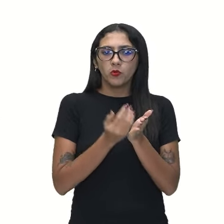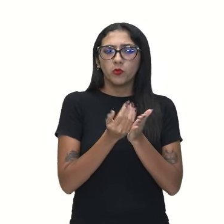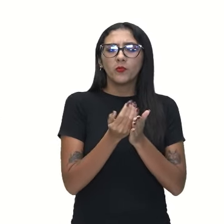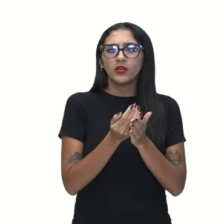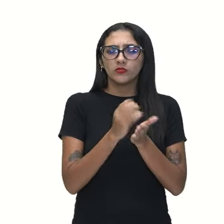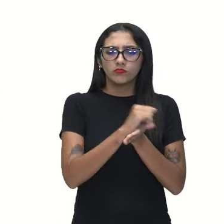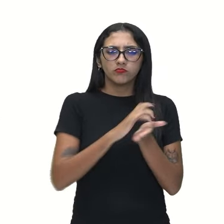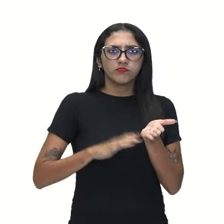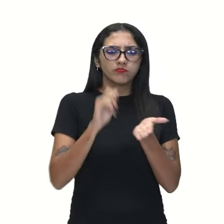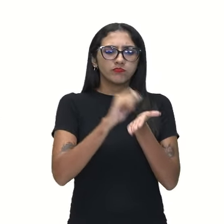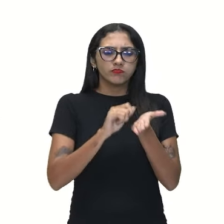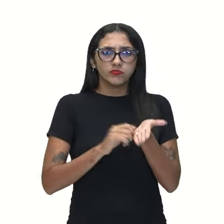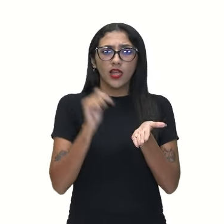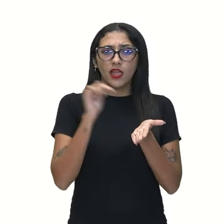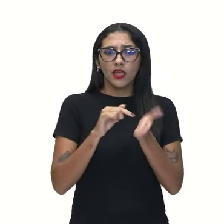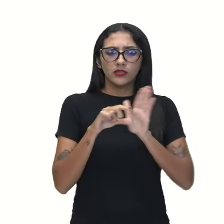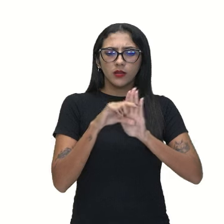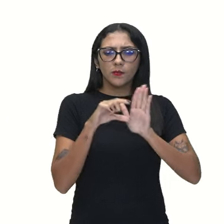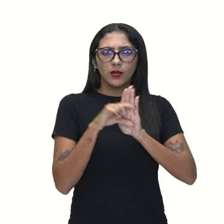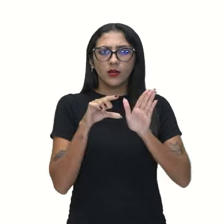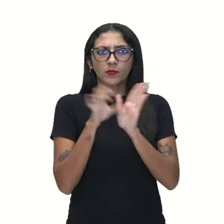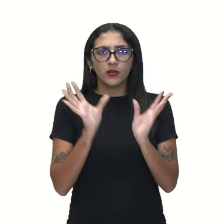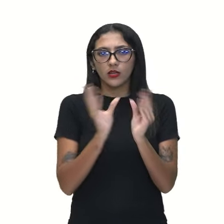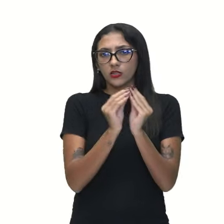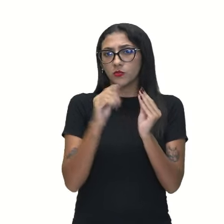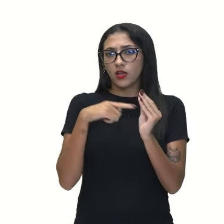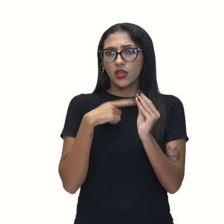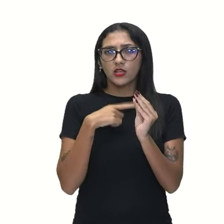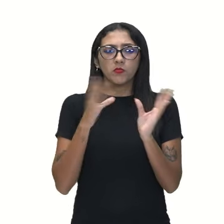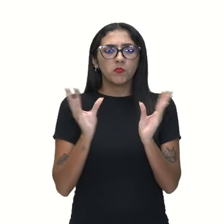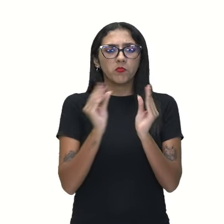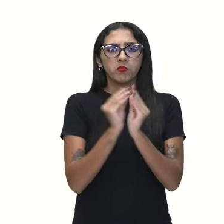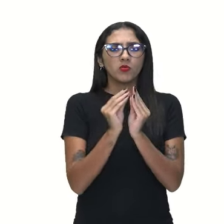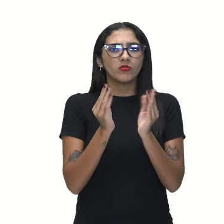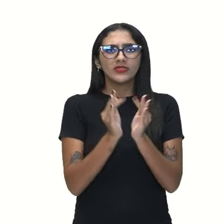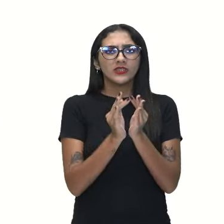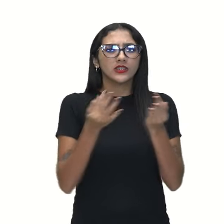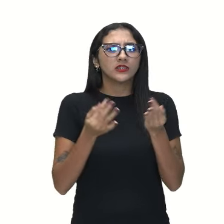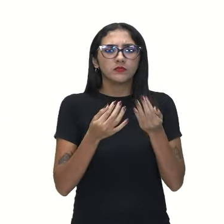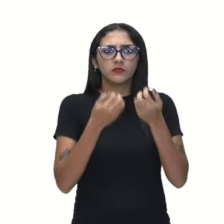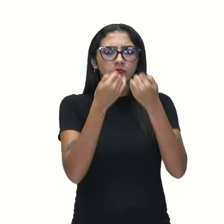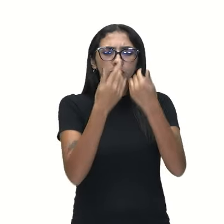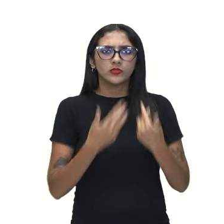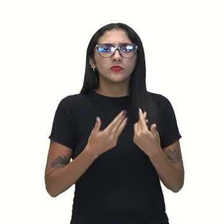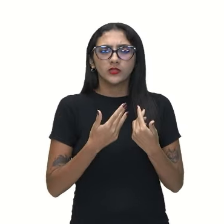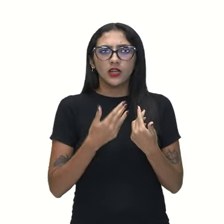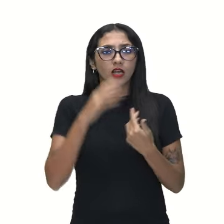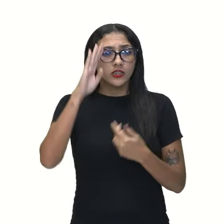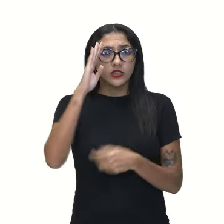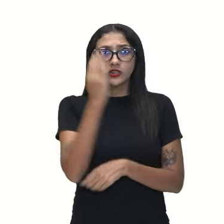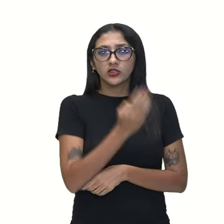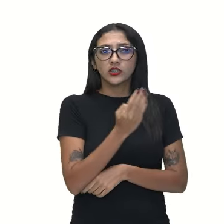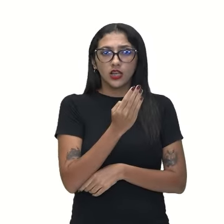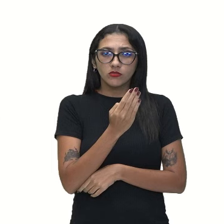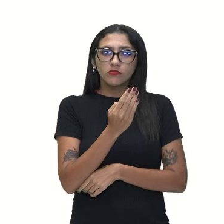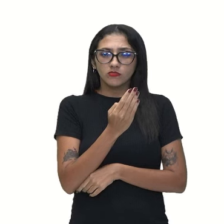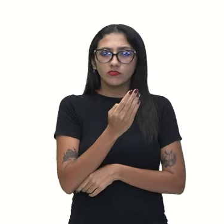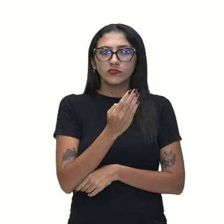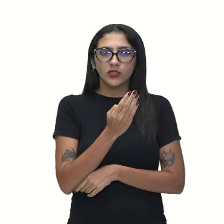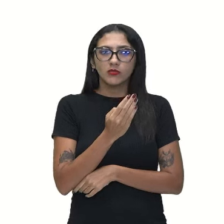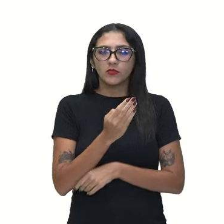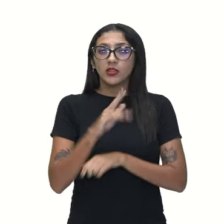vai resumir toda a situação que foi obtida ali a partir daquele